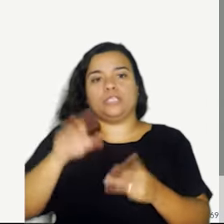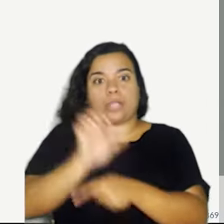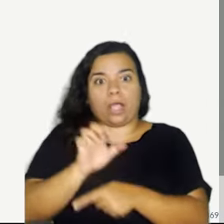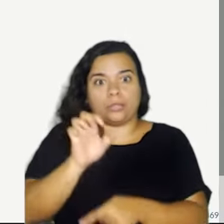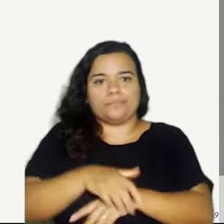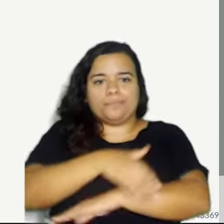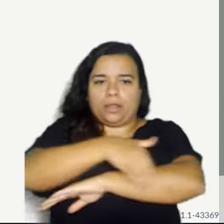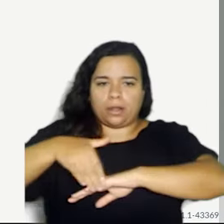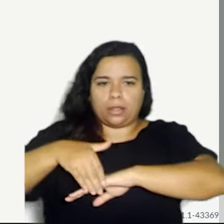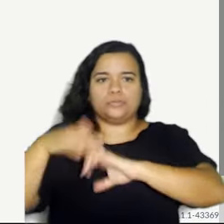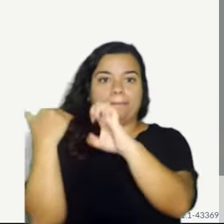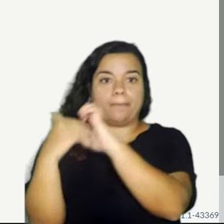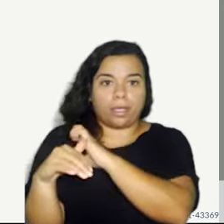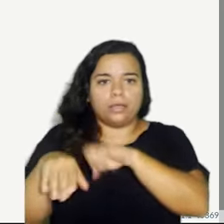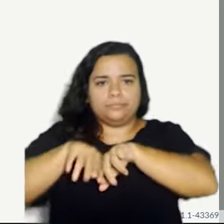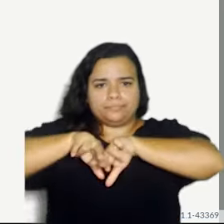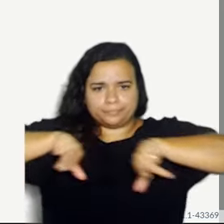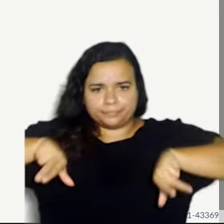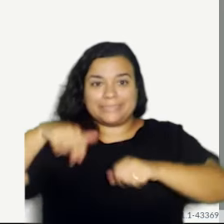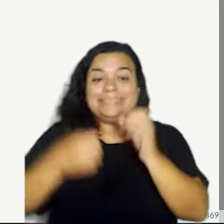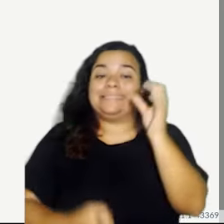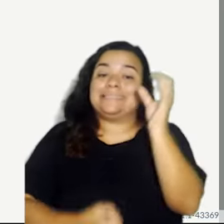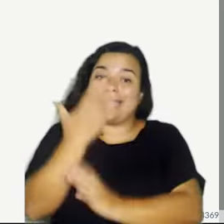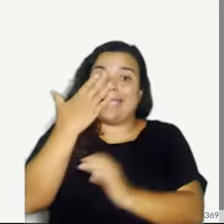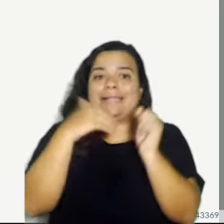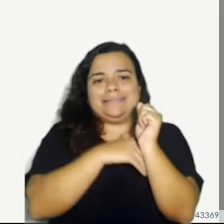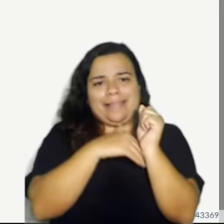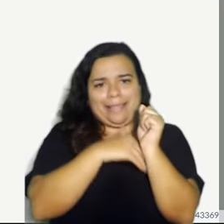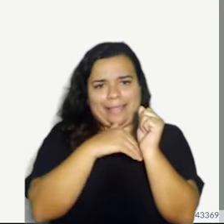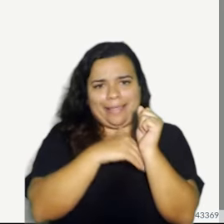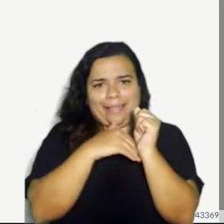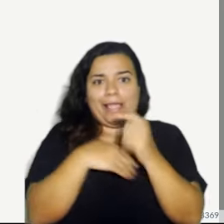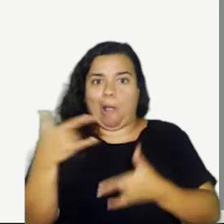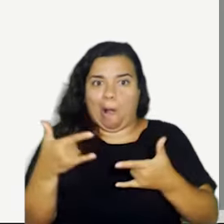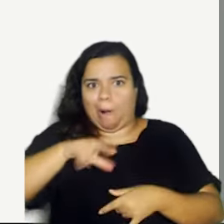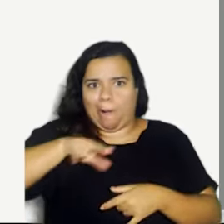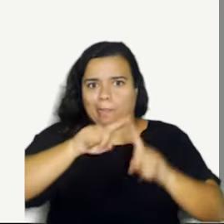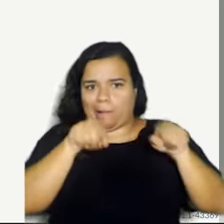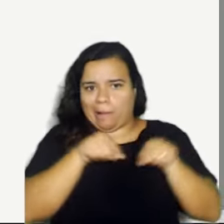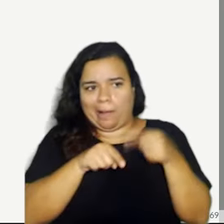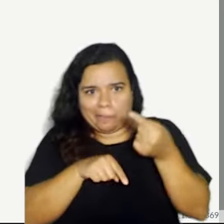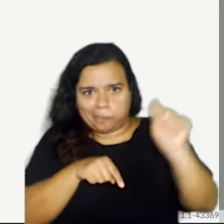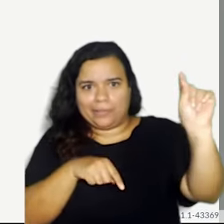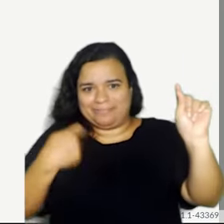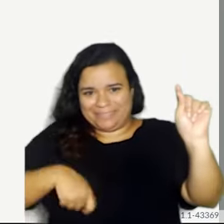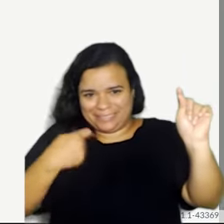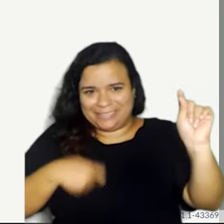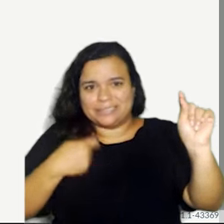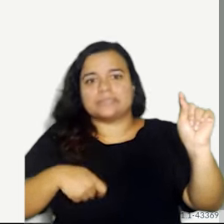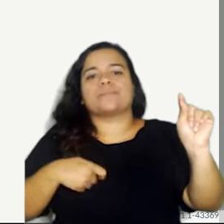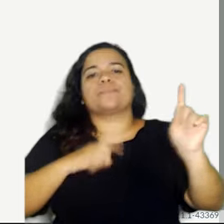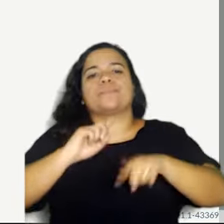estado confirmo Gero uma senha né não sou robô ou capcha né E aí eu continuo quando eu clico aqui